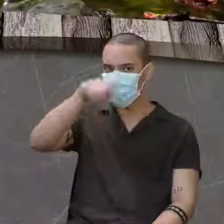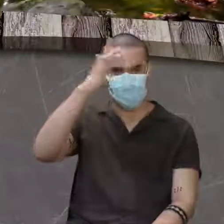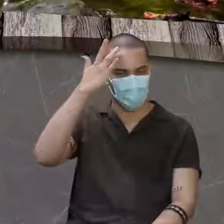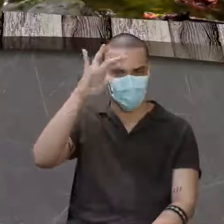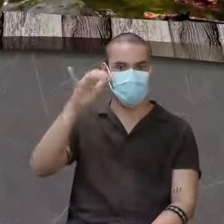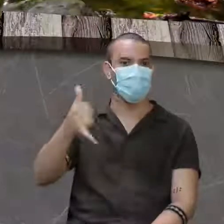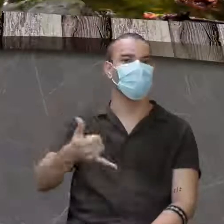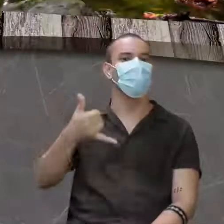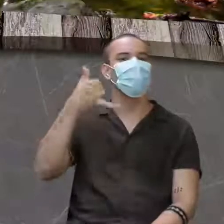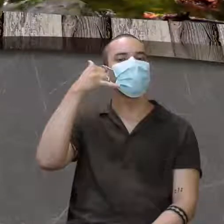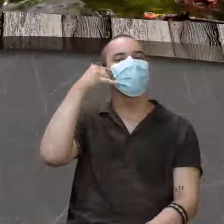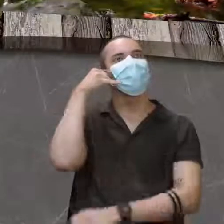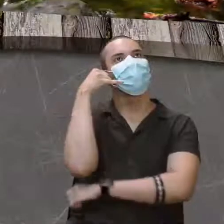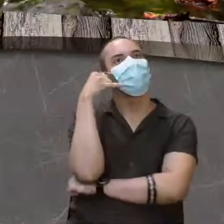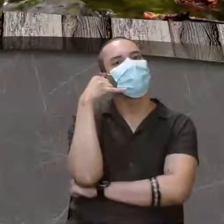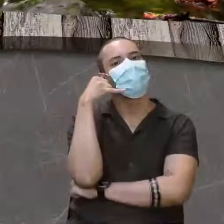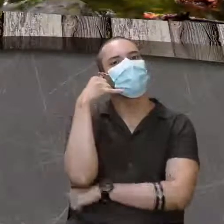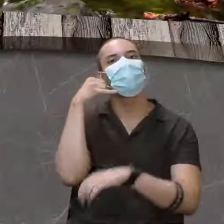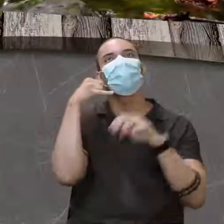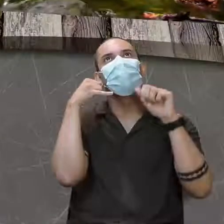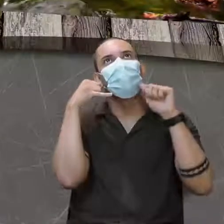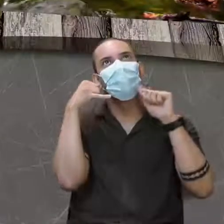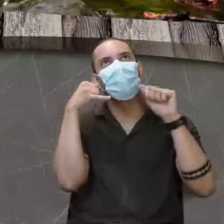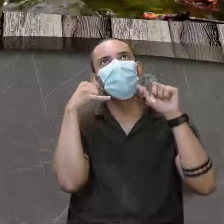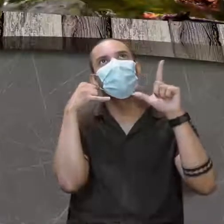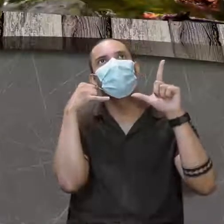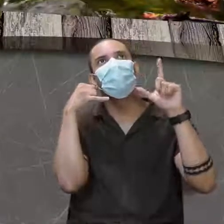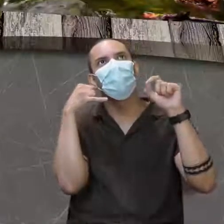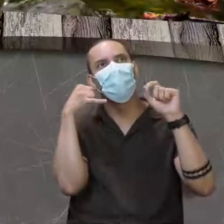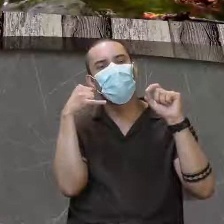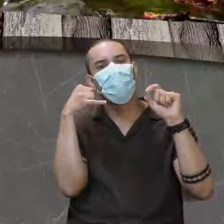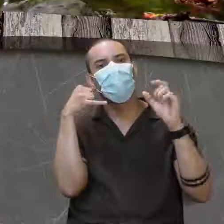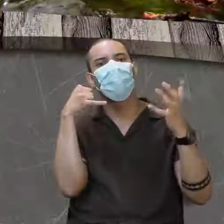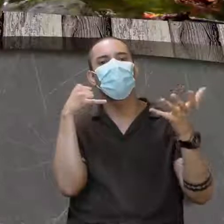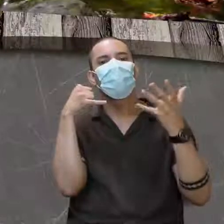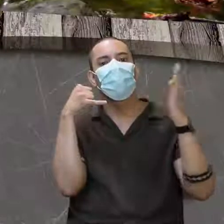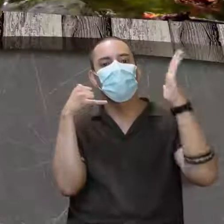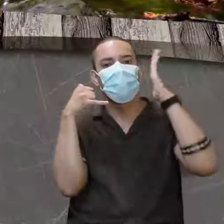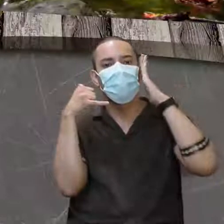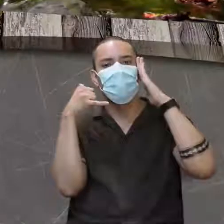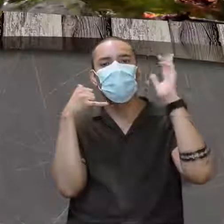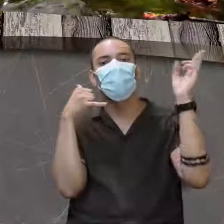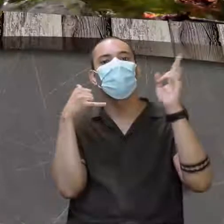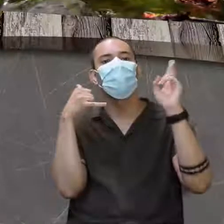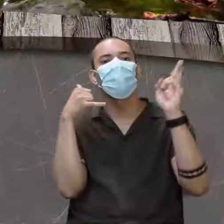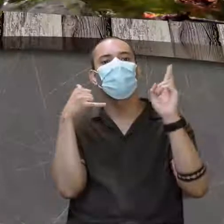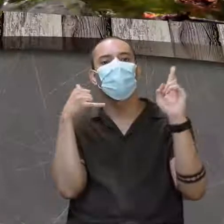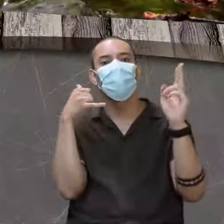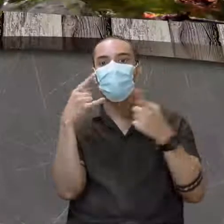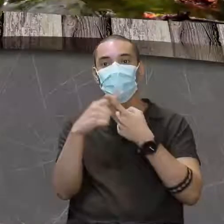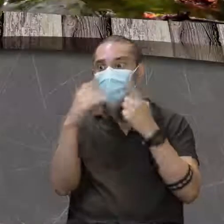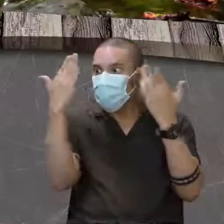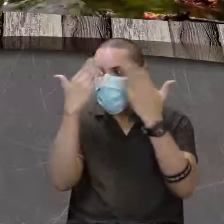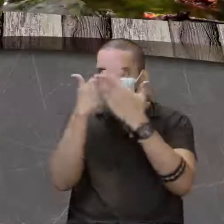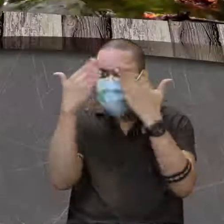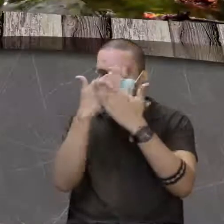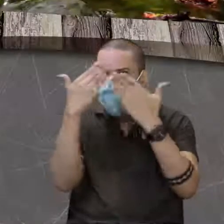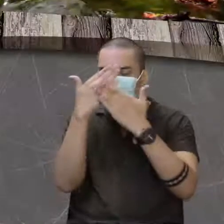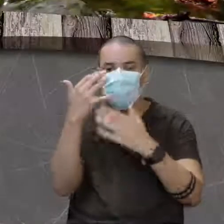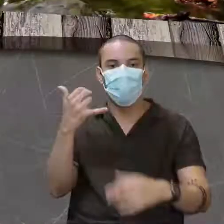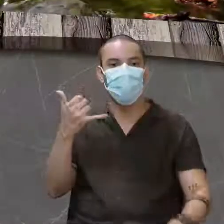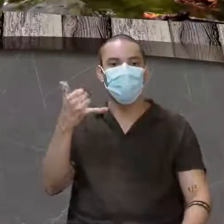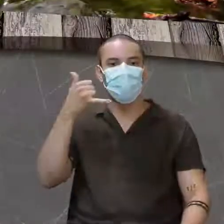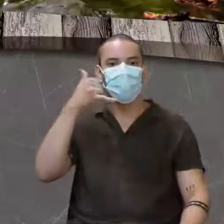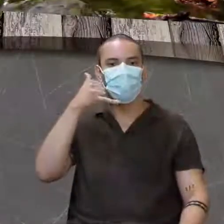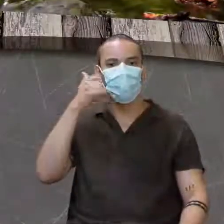Pegava o telefone lá, dizia assim, alô, queria saber quem está falando lá do outro lado, porque você não está vendo, você não está, ok?